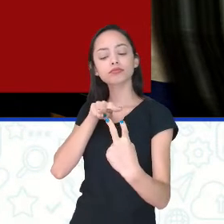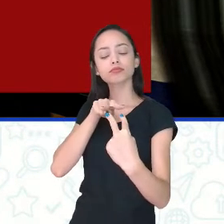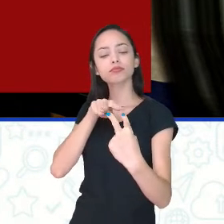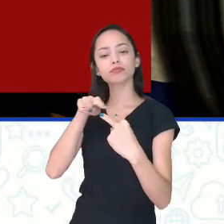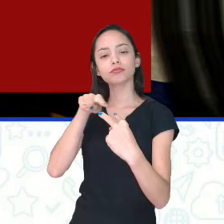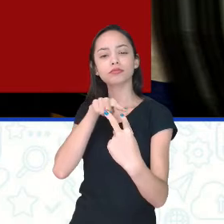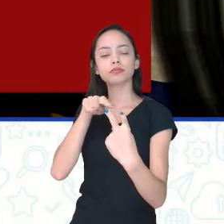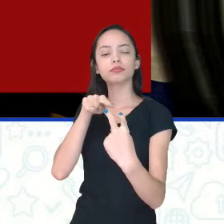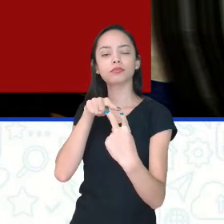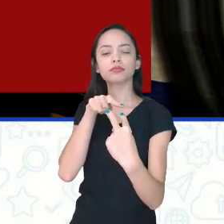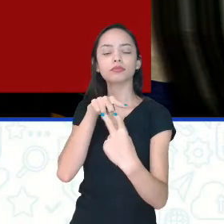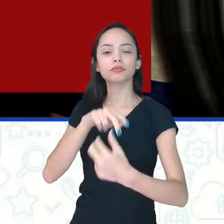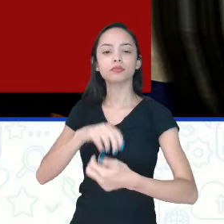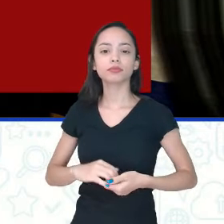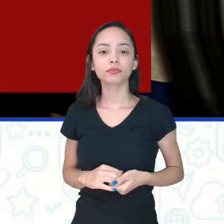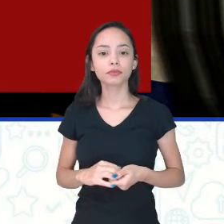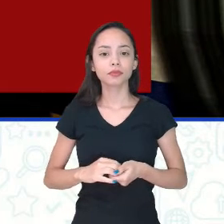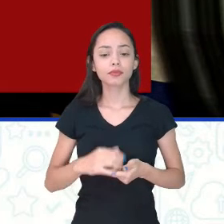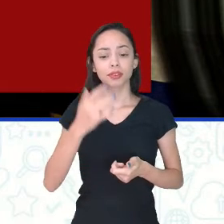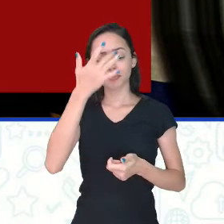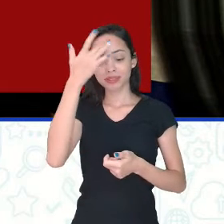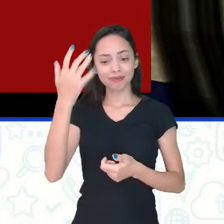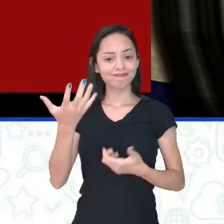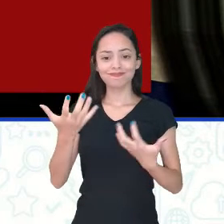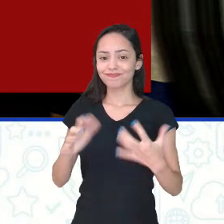entreolhar. Nenhuma delas queria estar ali,